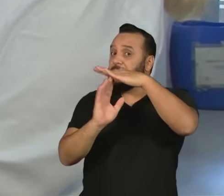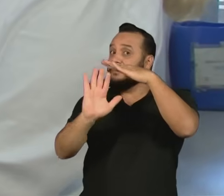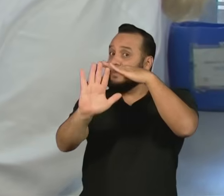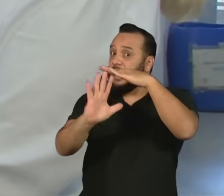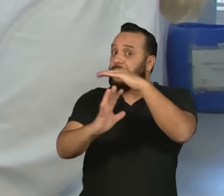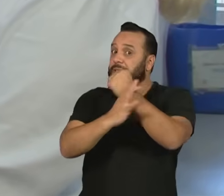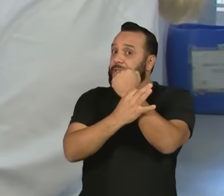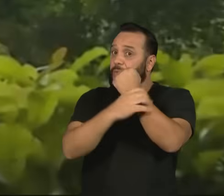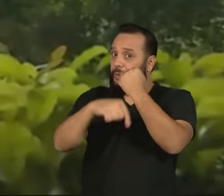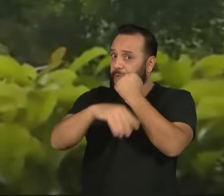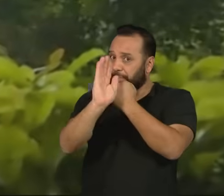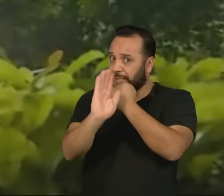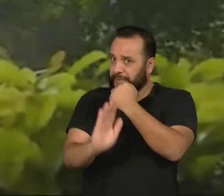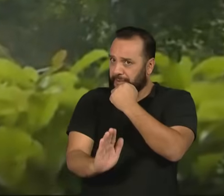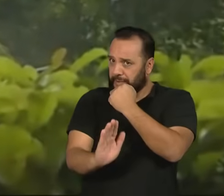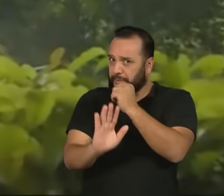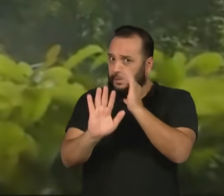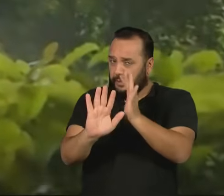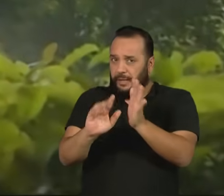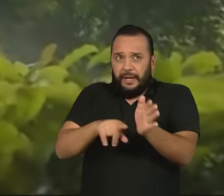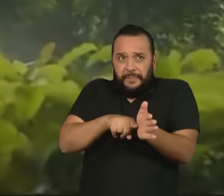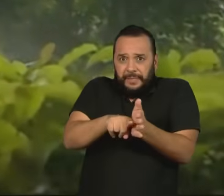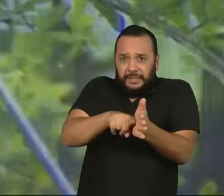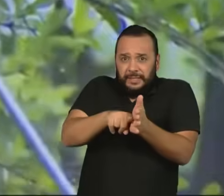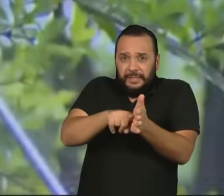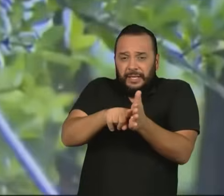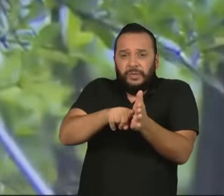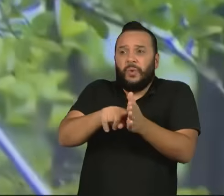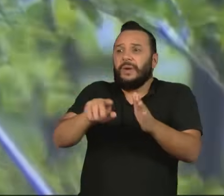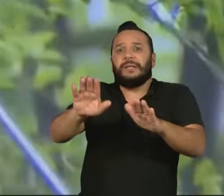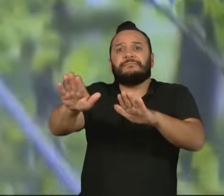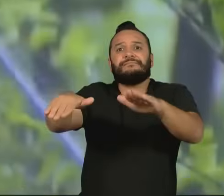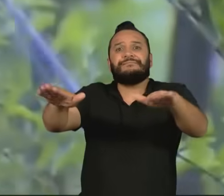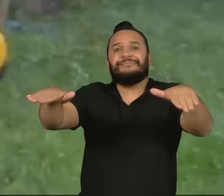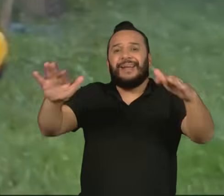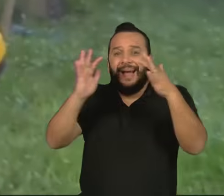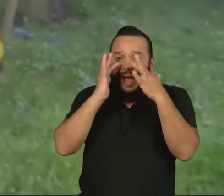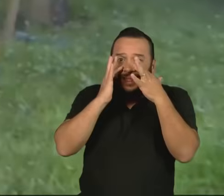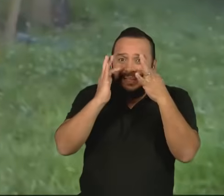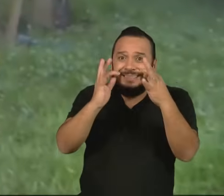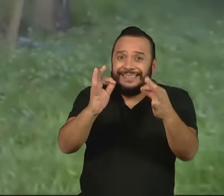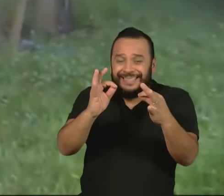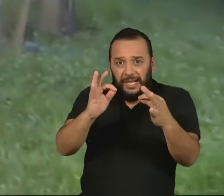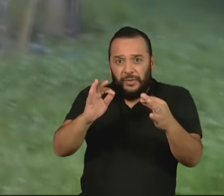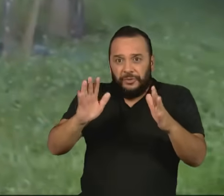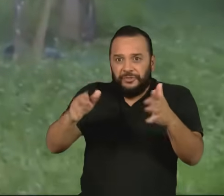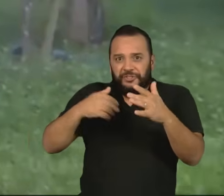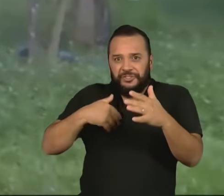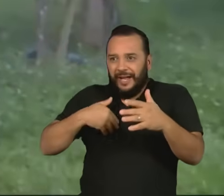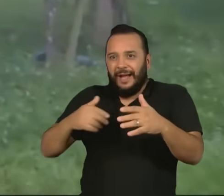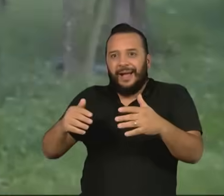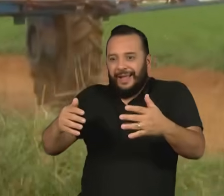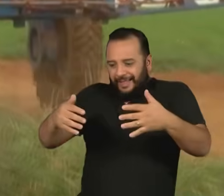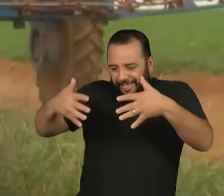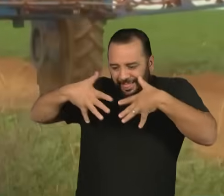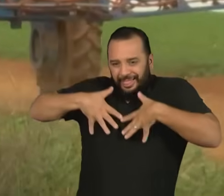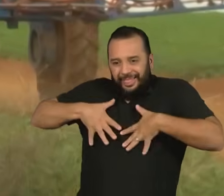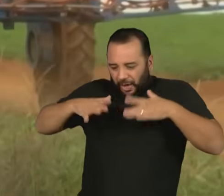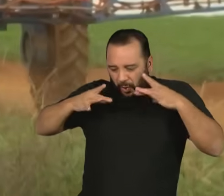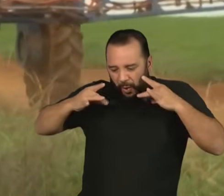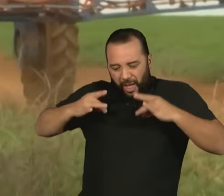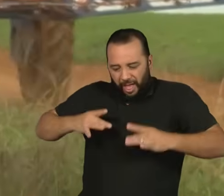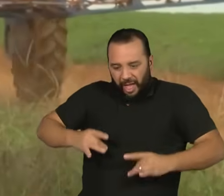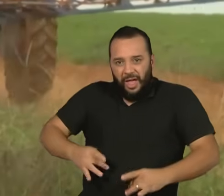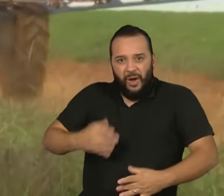padrões brasileiros, a pesquisadora chama a atenção para os perigos da exposição a longo prazo aos venenos